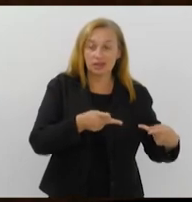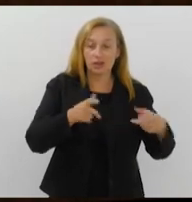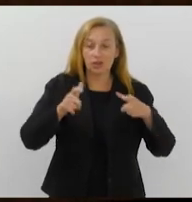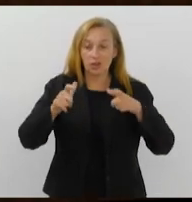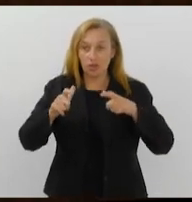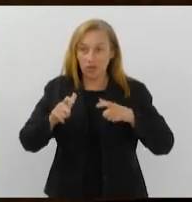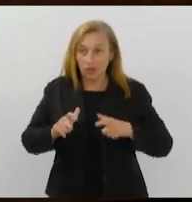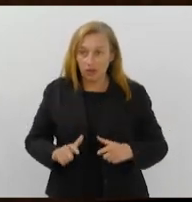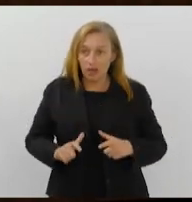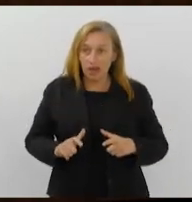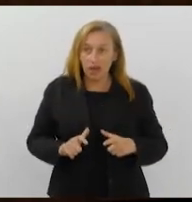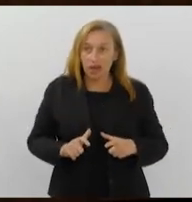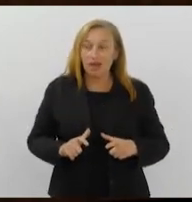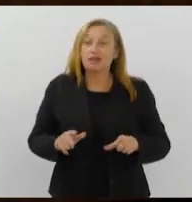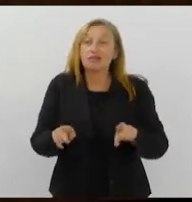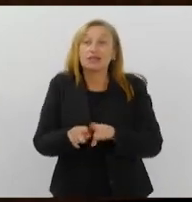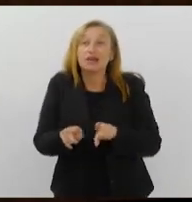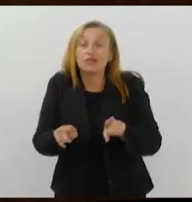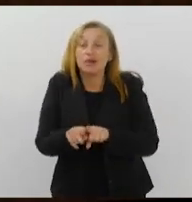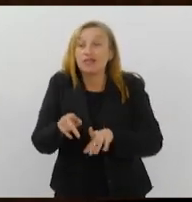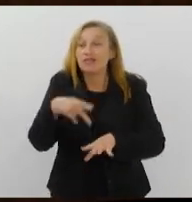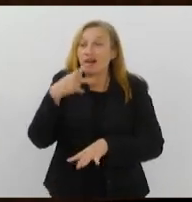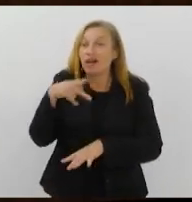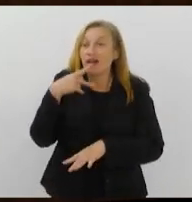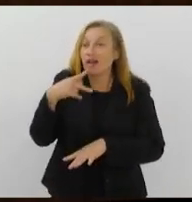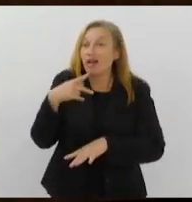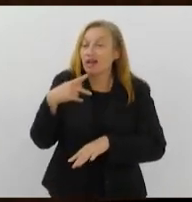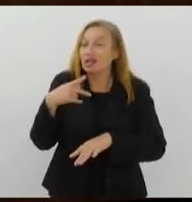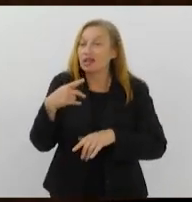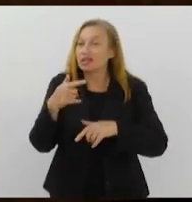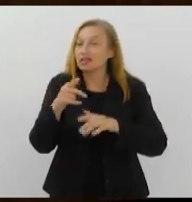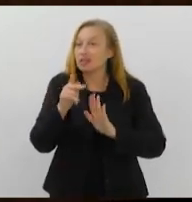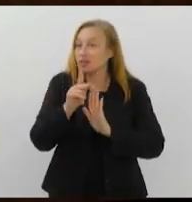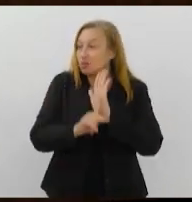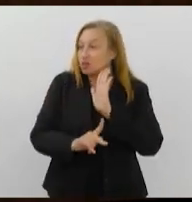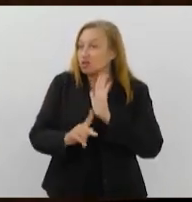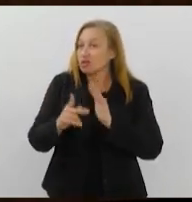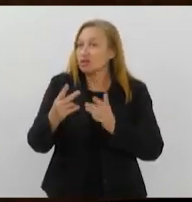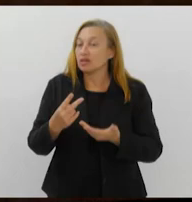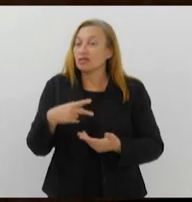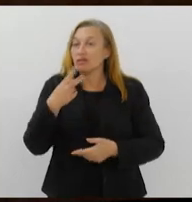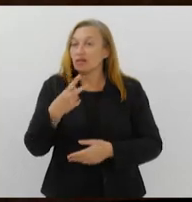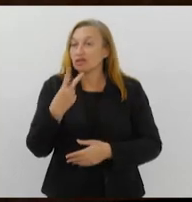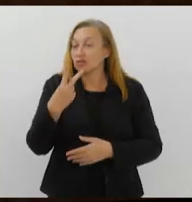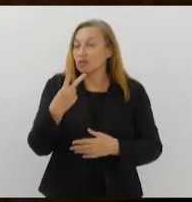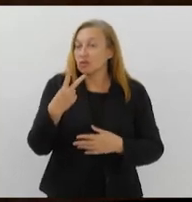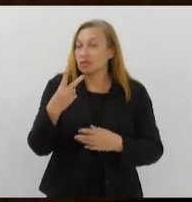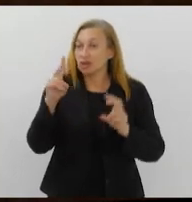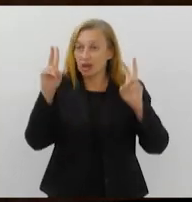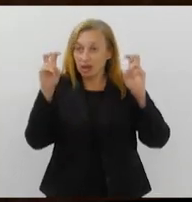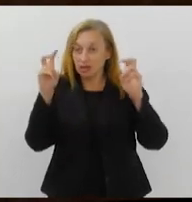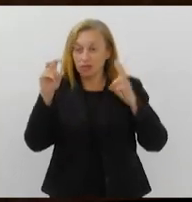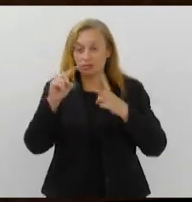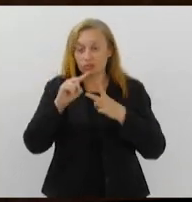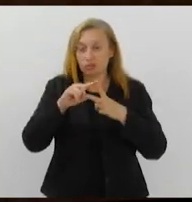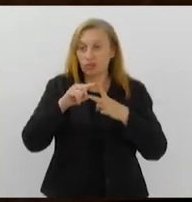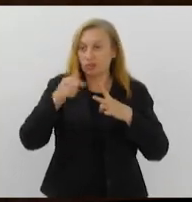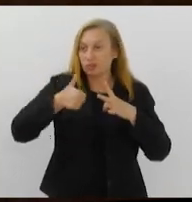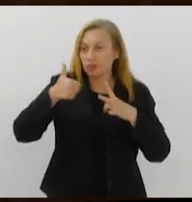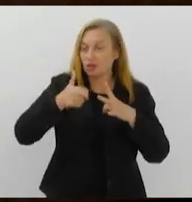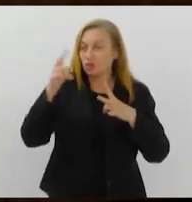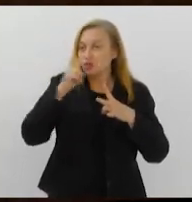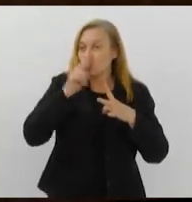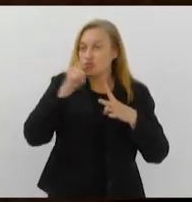e também dizer que esse projeto trata particularmente de duas questões. A primeira, a questão da